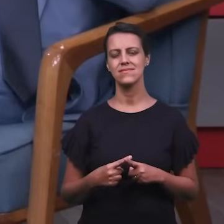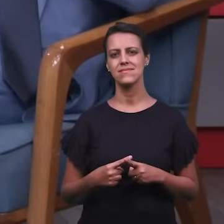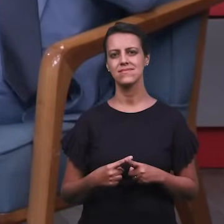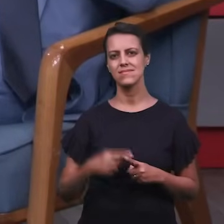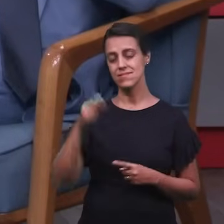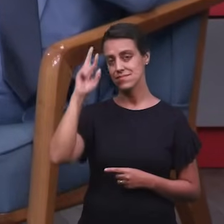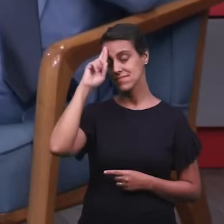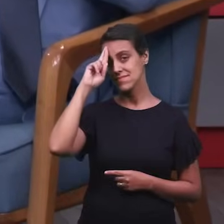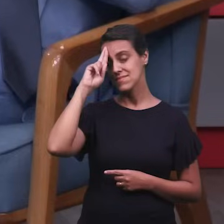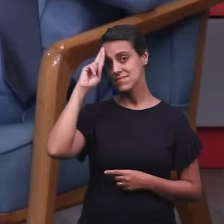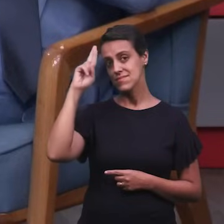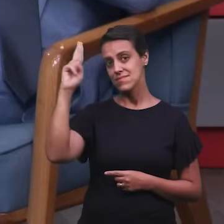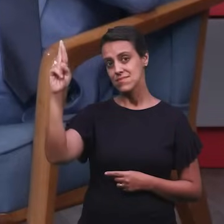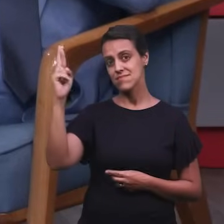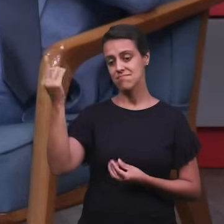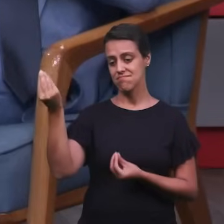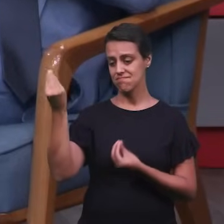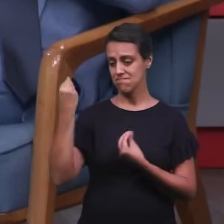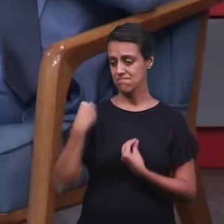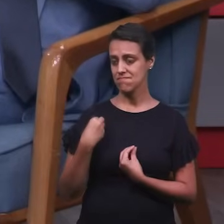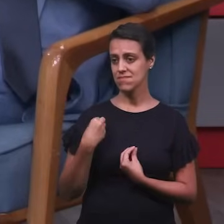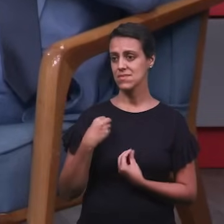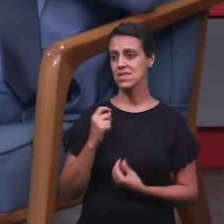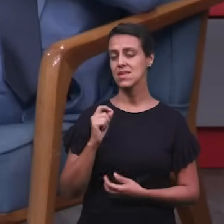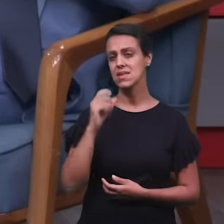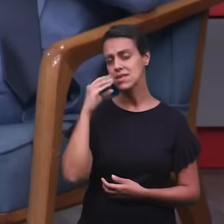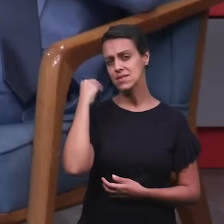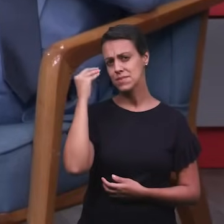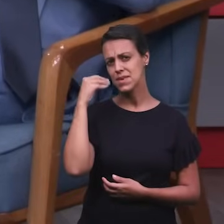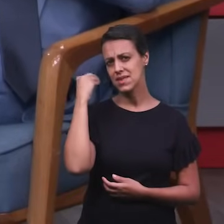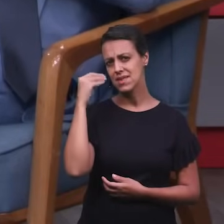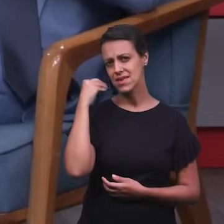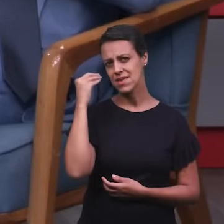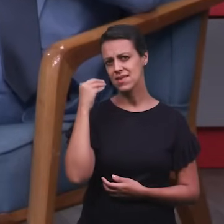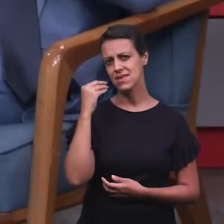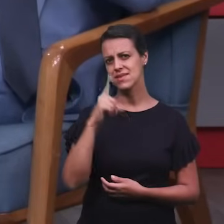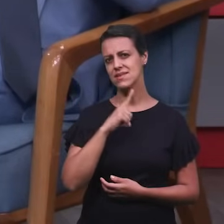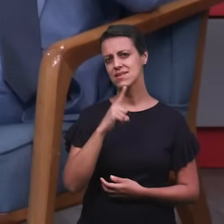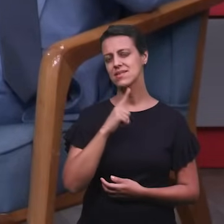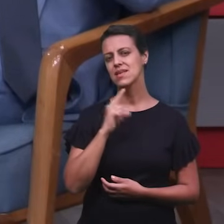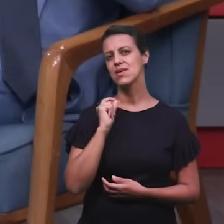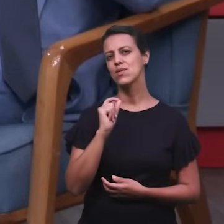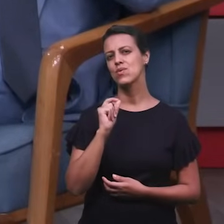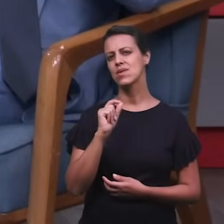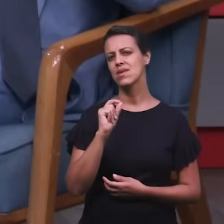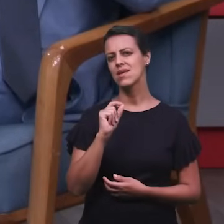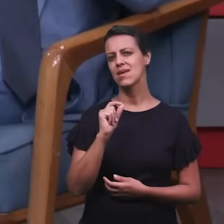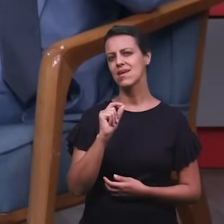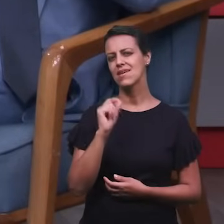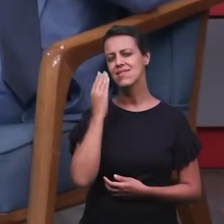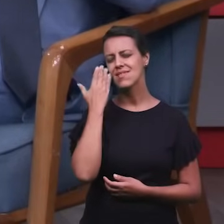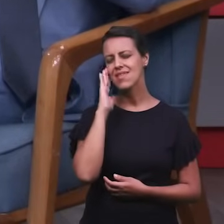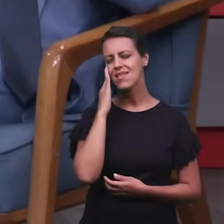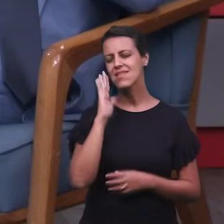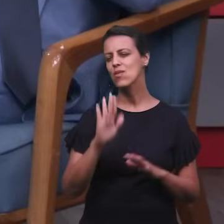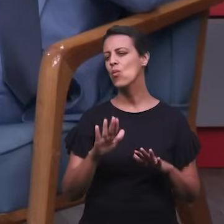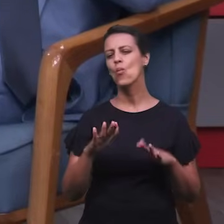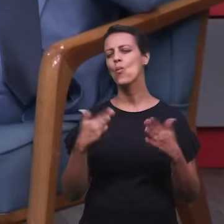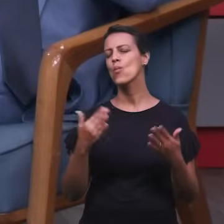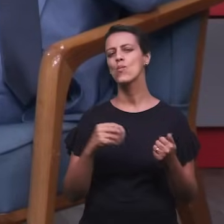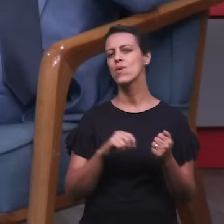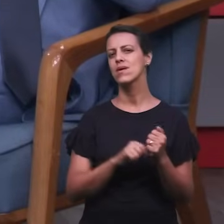deu, através disso, a experiência de entender o grande segredo da